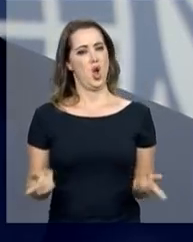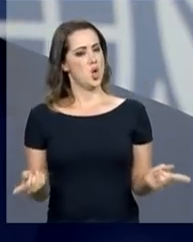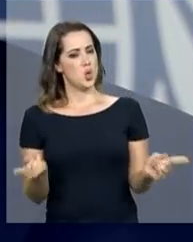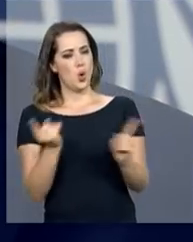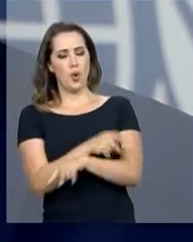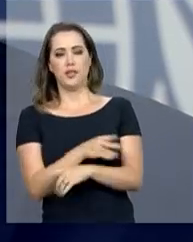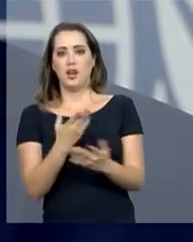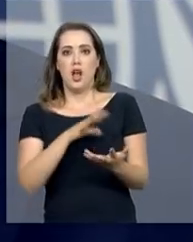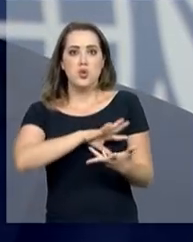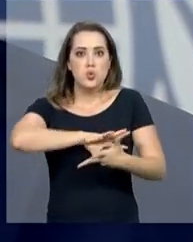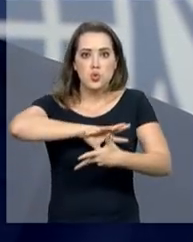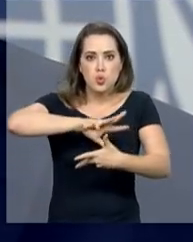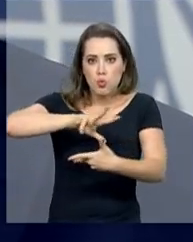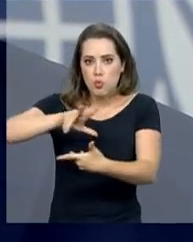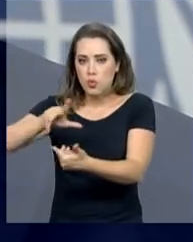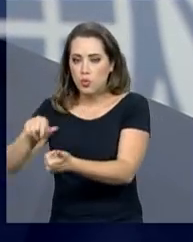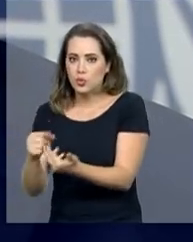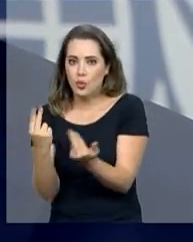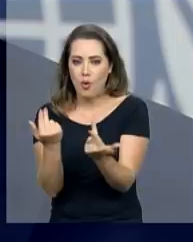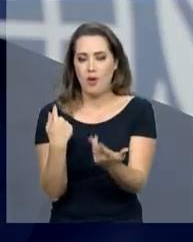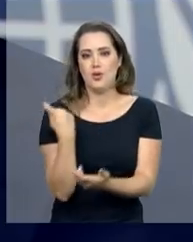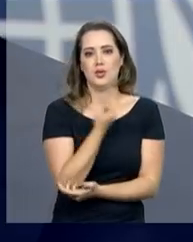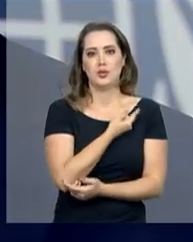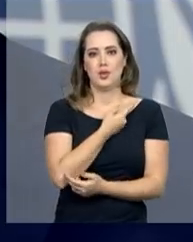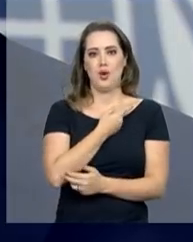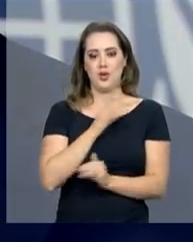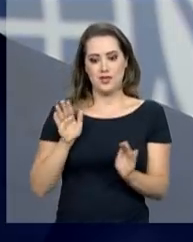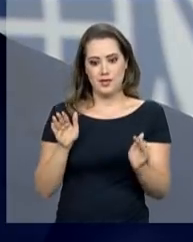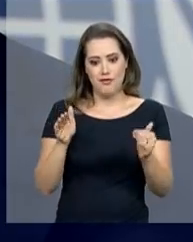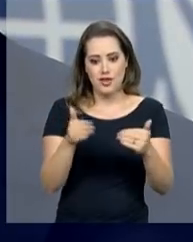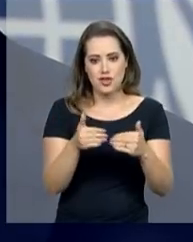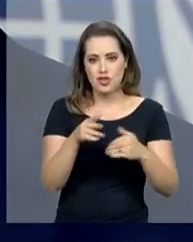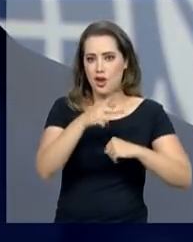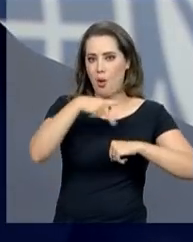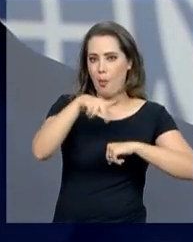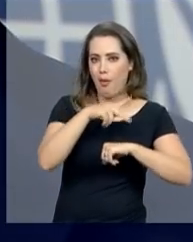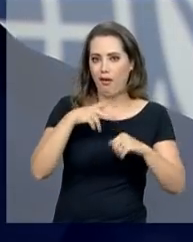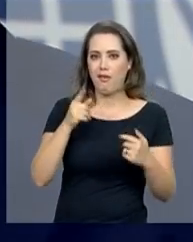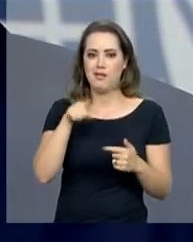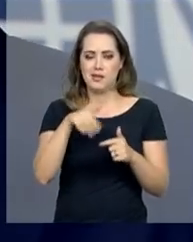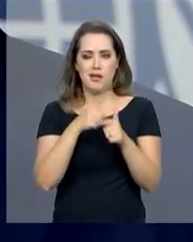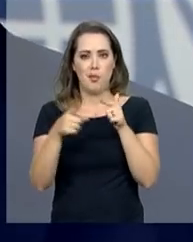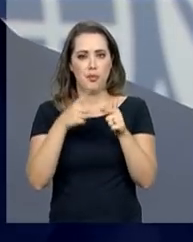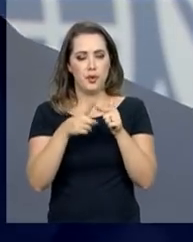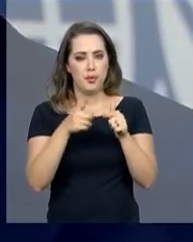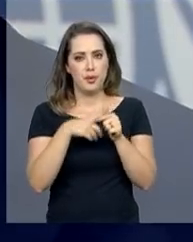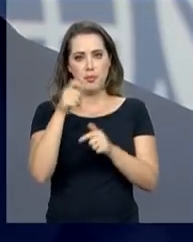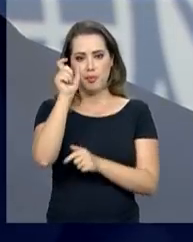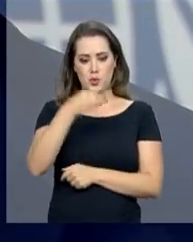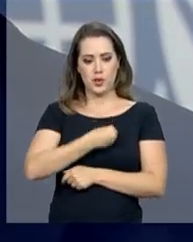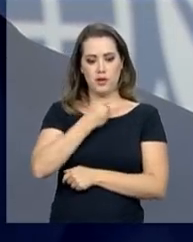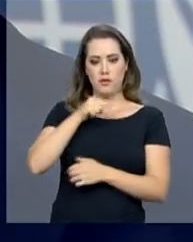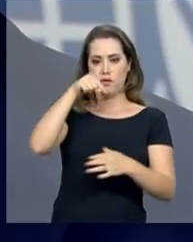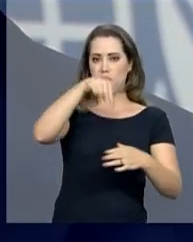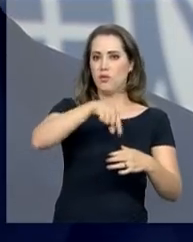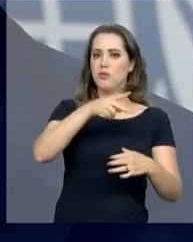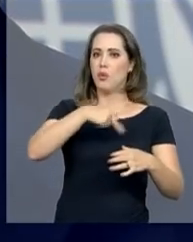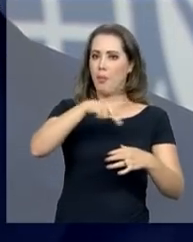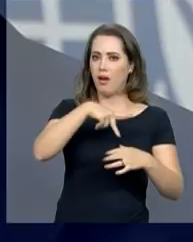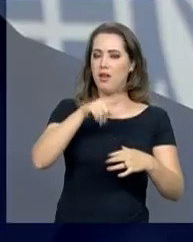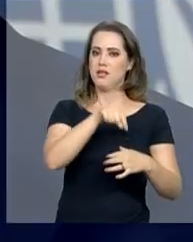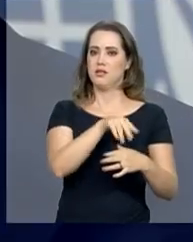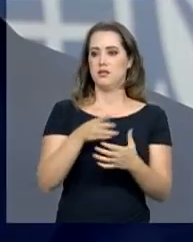pa no mundo globalizado como o nosso nacionalismo cria problemas não só para quem vive naquele país como na relação